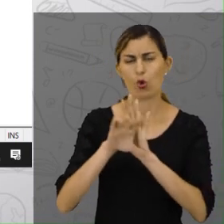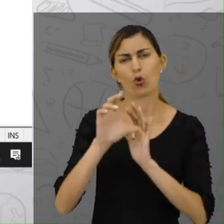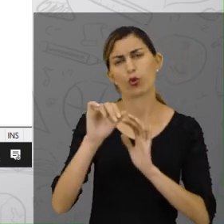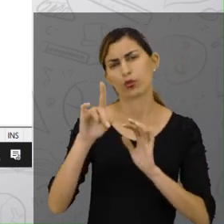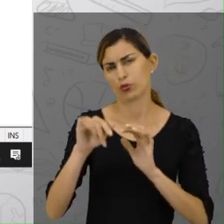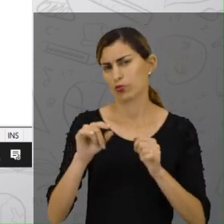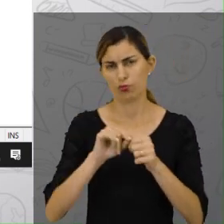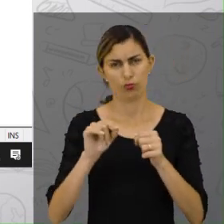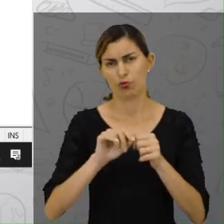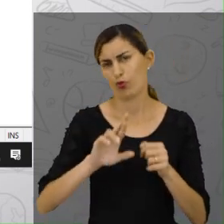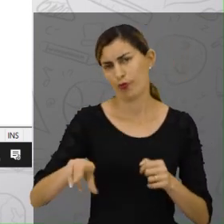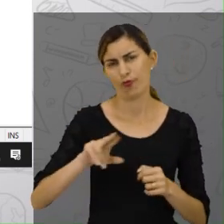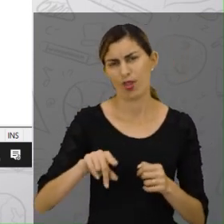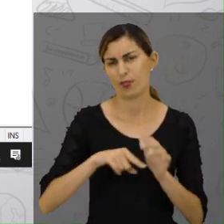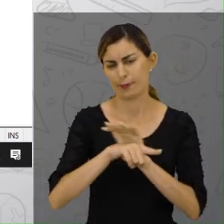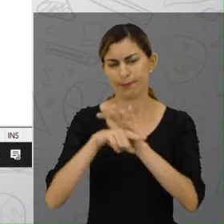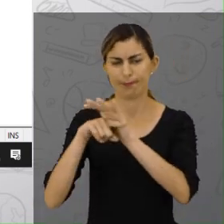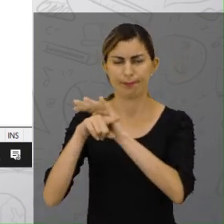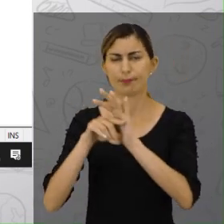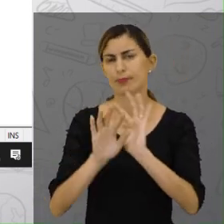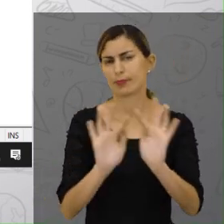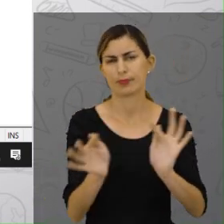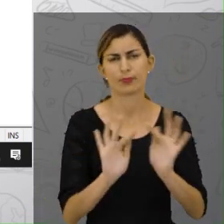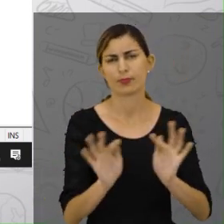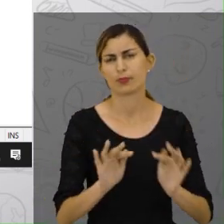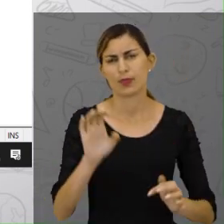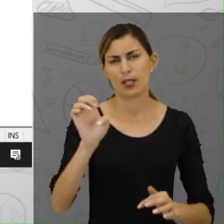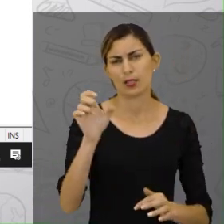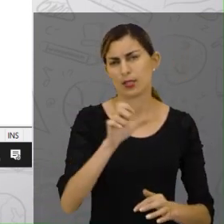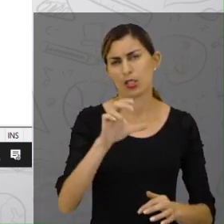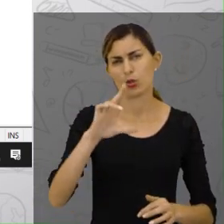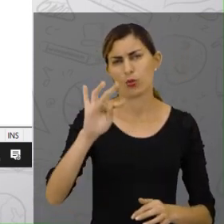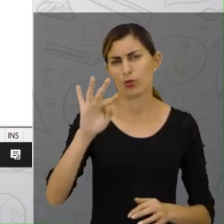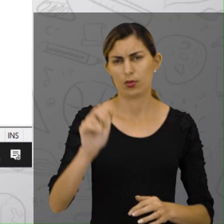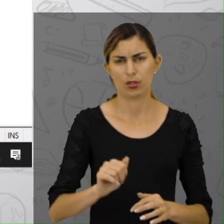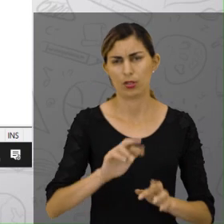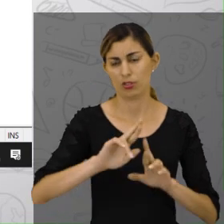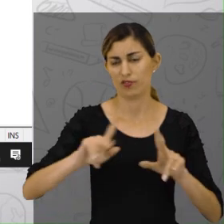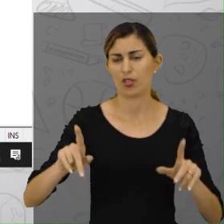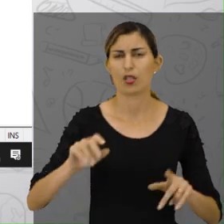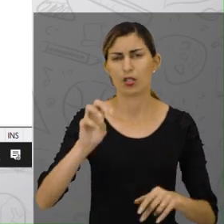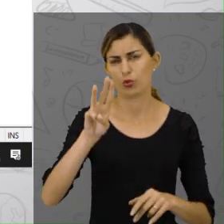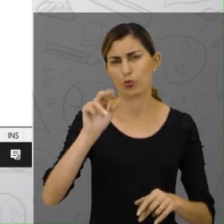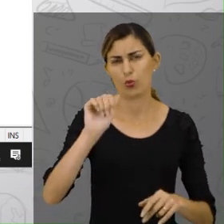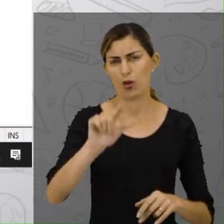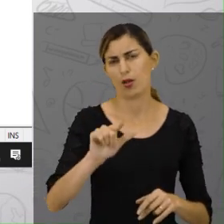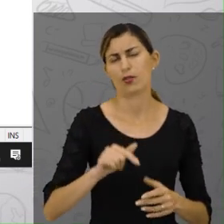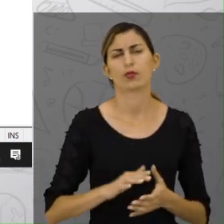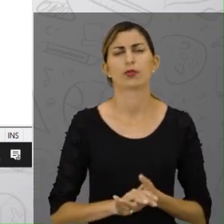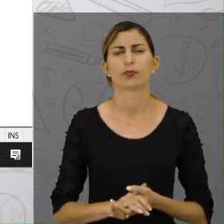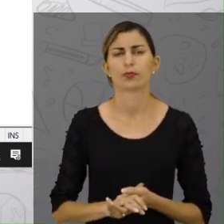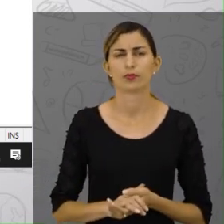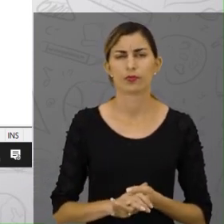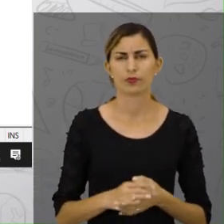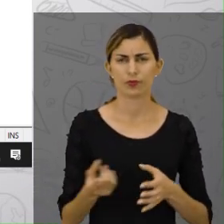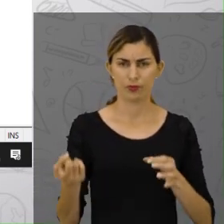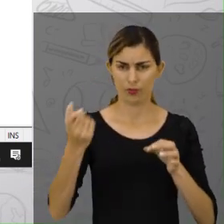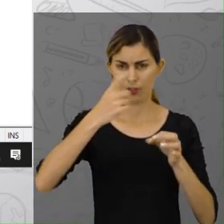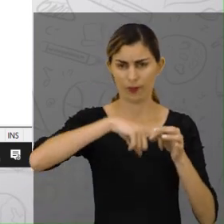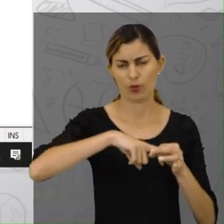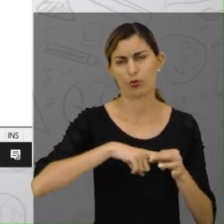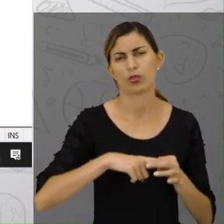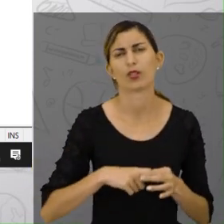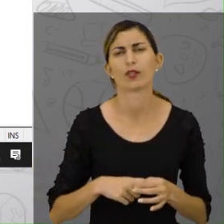código, ele não faz essa verificação. Ele simplesmente executa, ao contrário do while. Vamos voltar